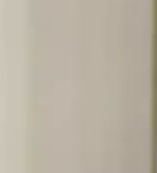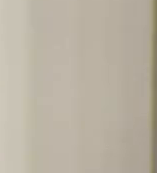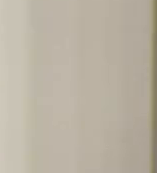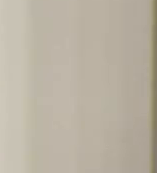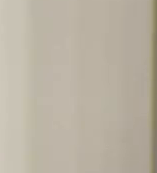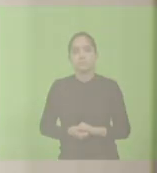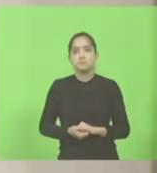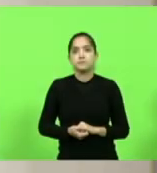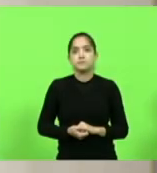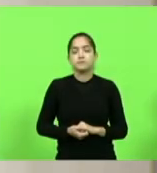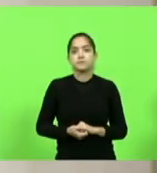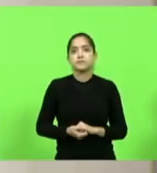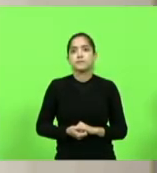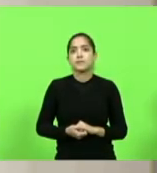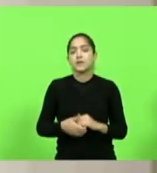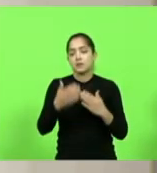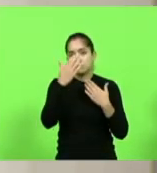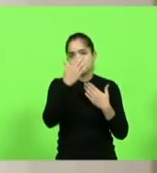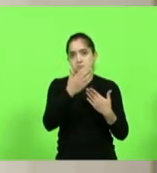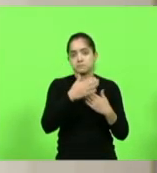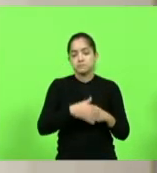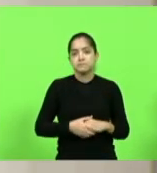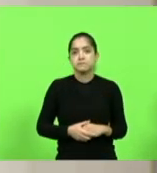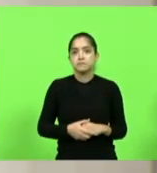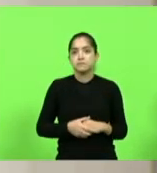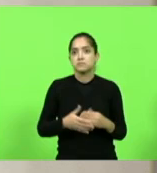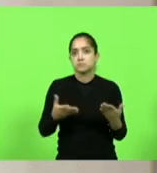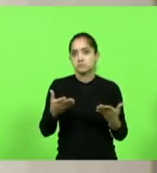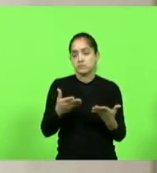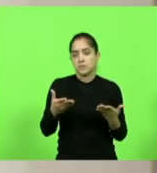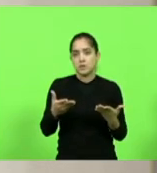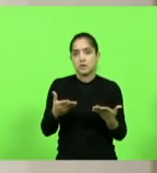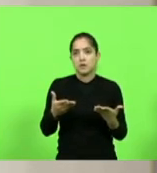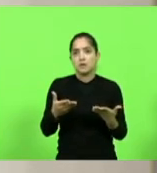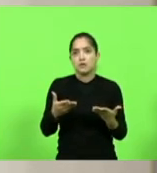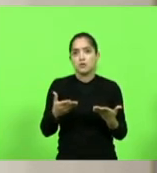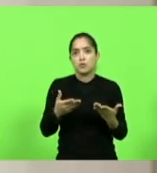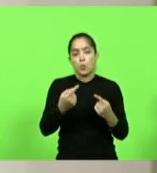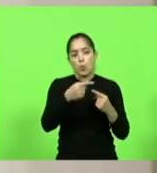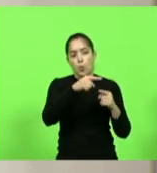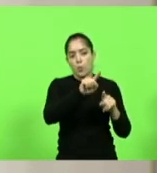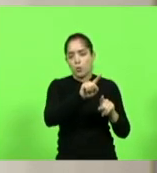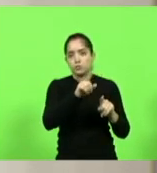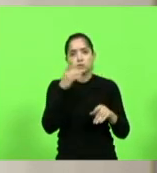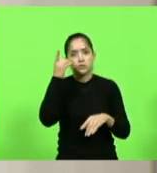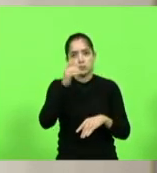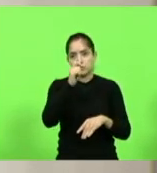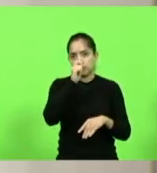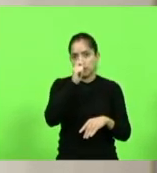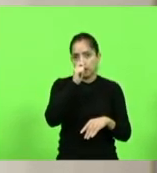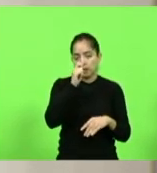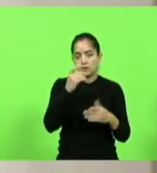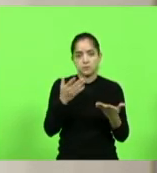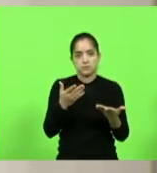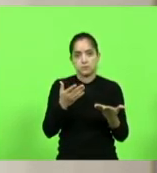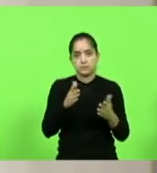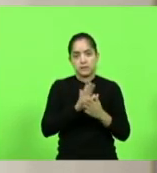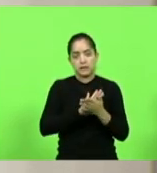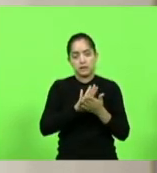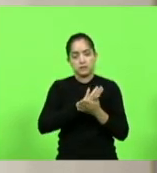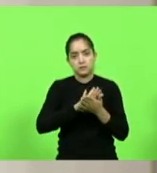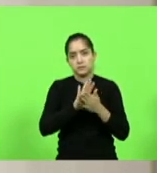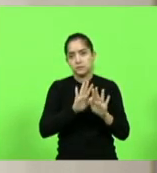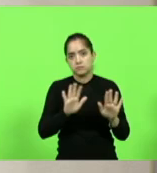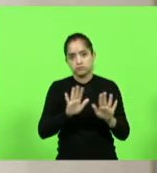Obrigado à diretoria legislativa. Eu não tenho nada contra o deputado João Amin, que deve estar nos assistindo nesse momento.